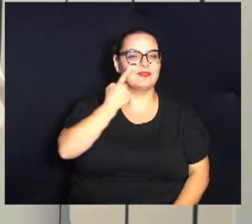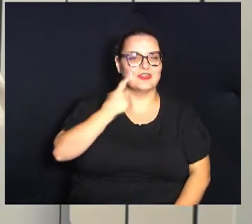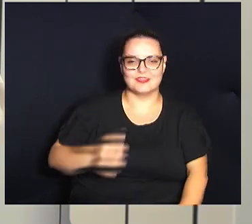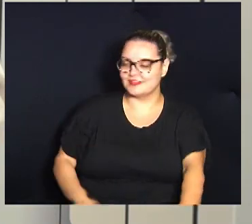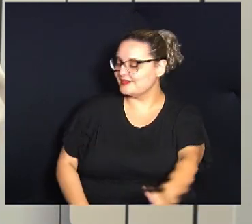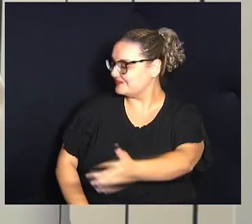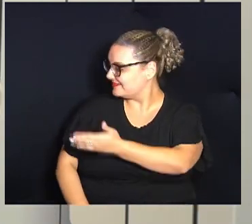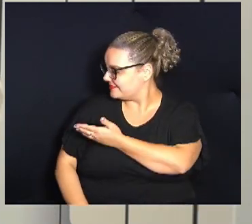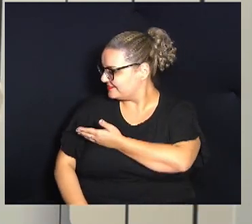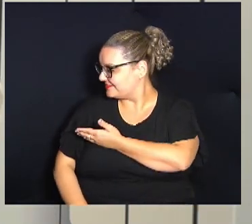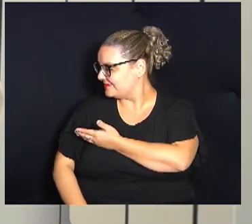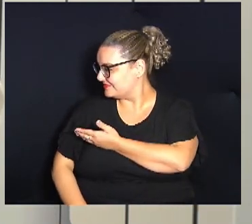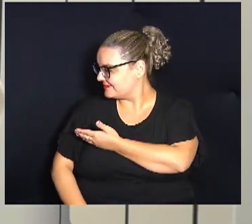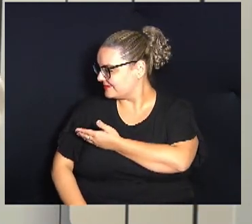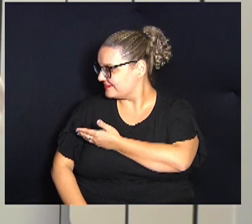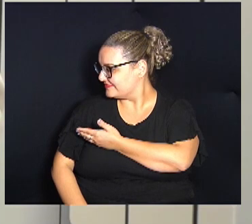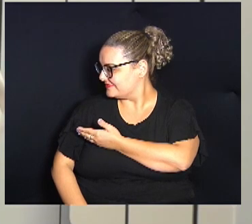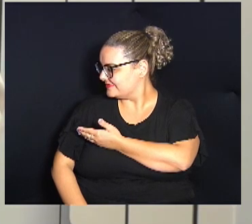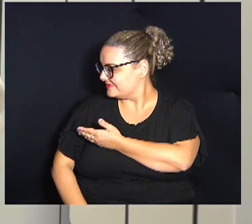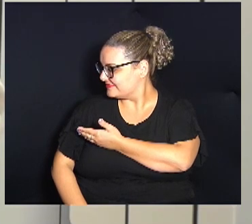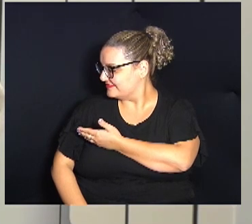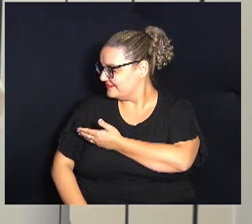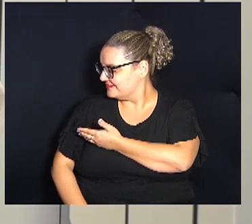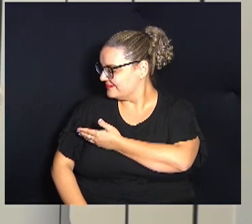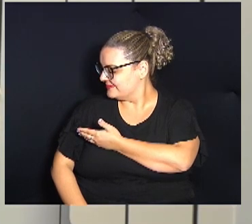Campinas e região, pode ir direto no número